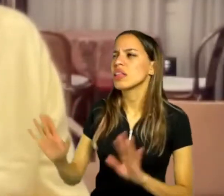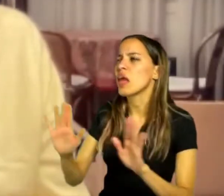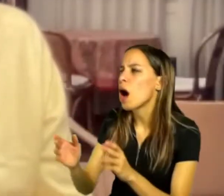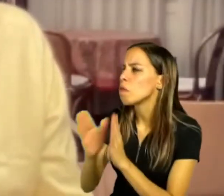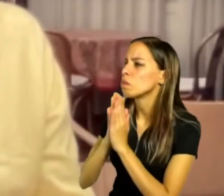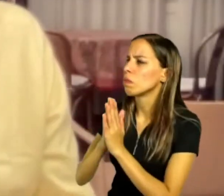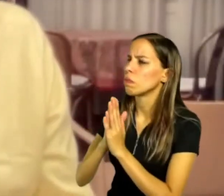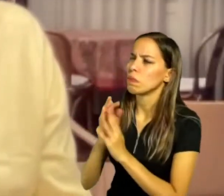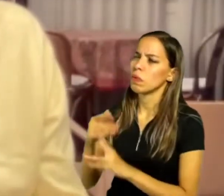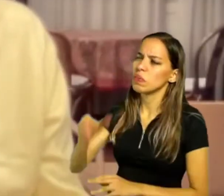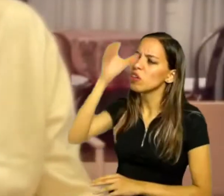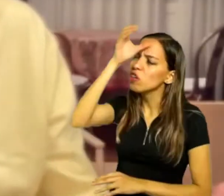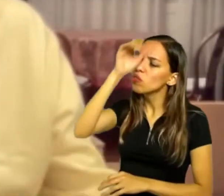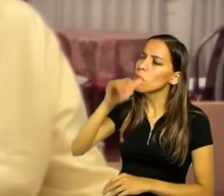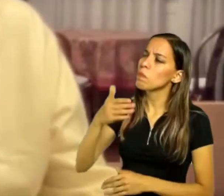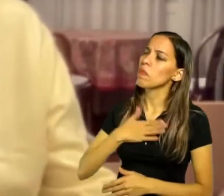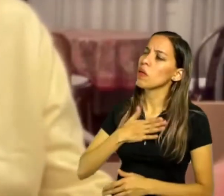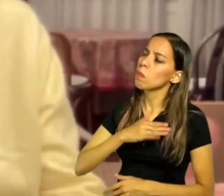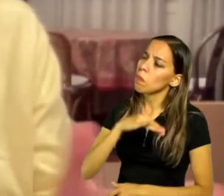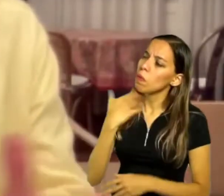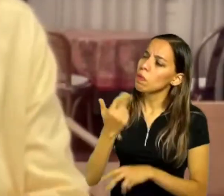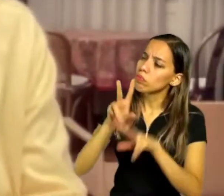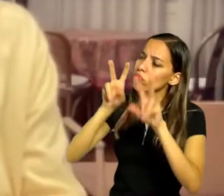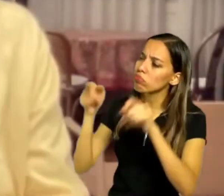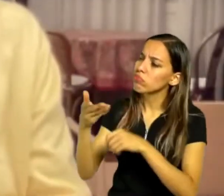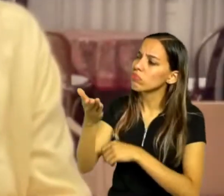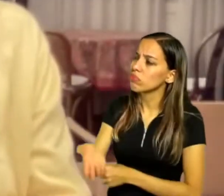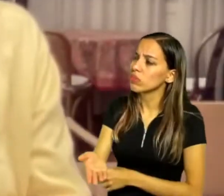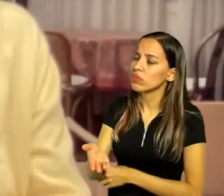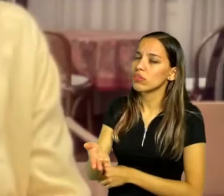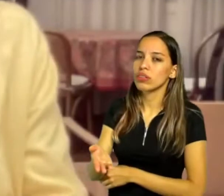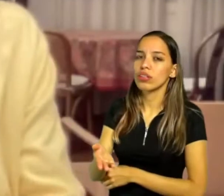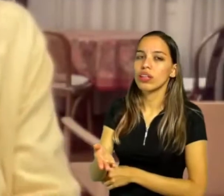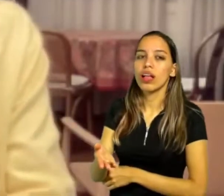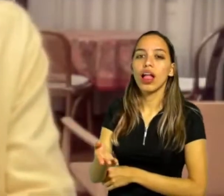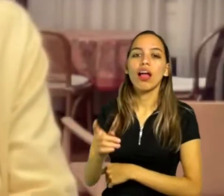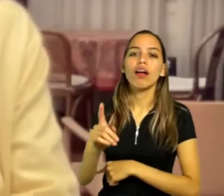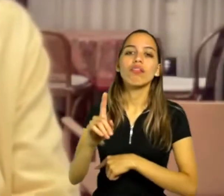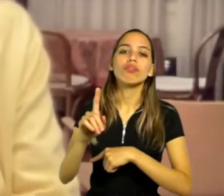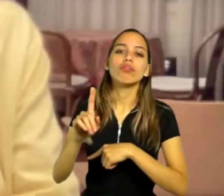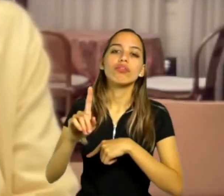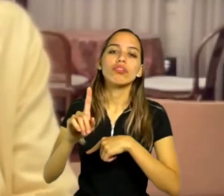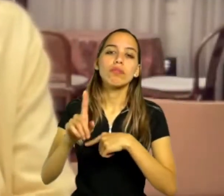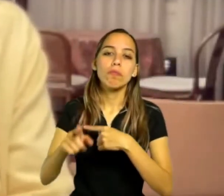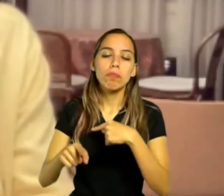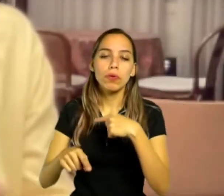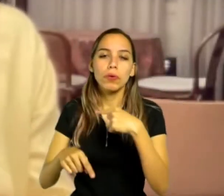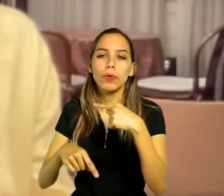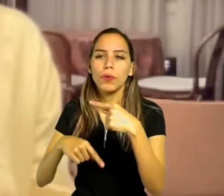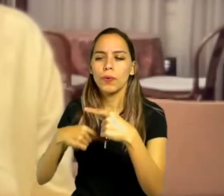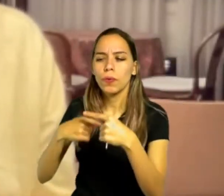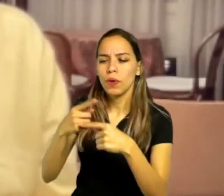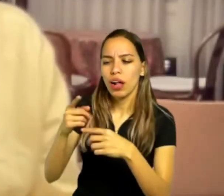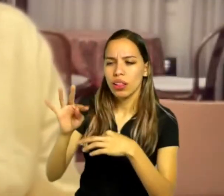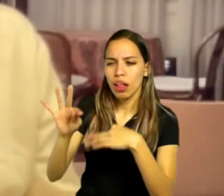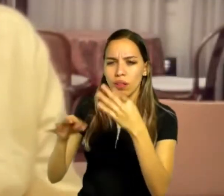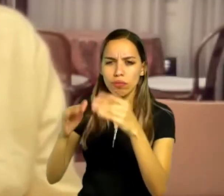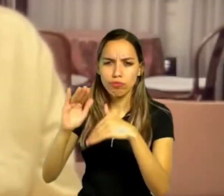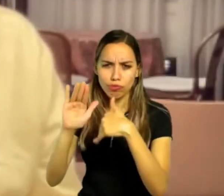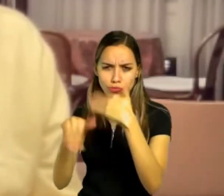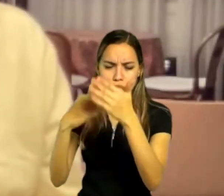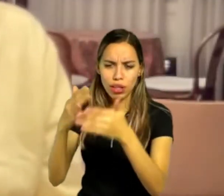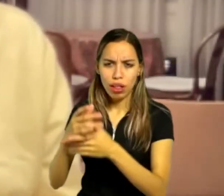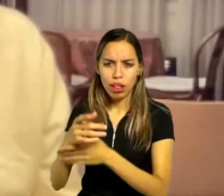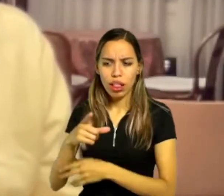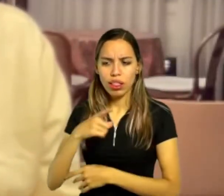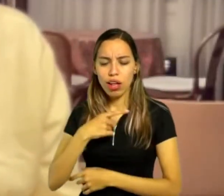realmente. Então, nós vimos surgirem drogas menos tóxicas, mais eficientes, e depois vimos os